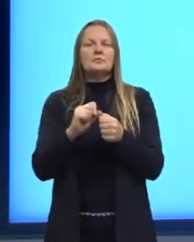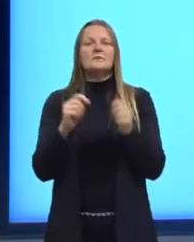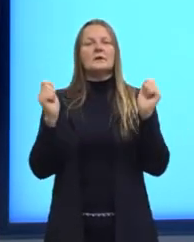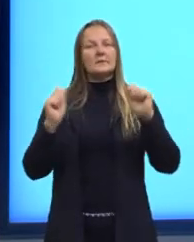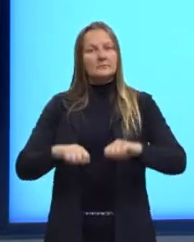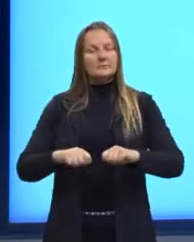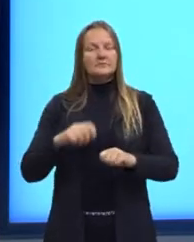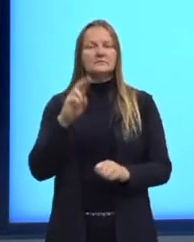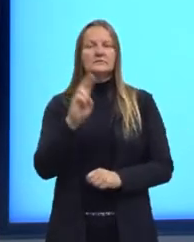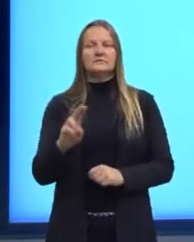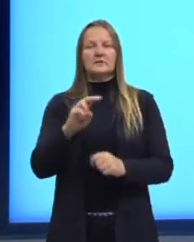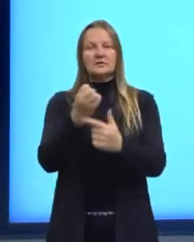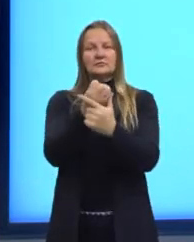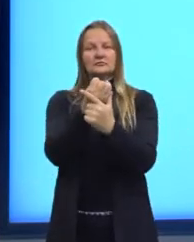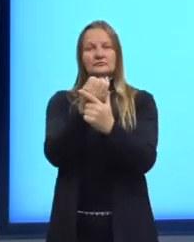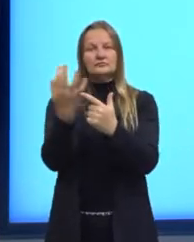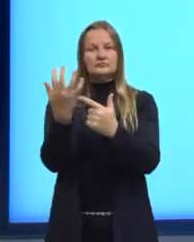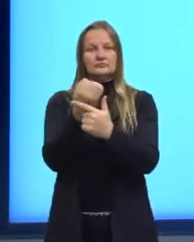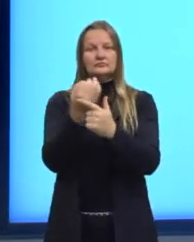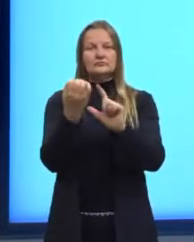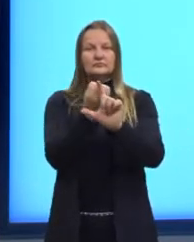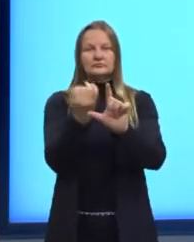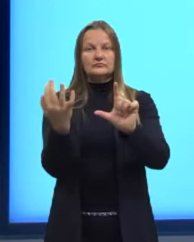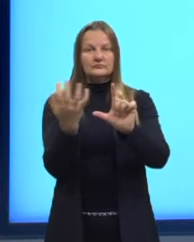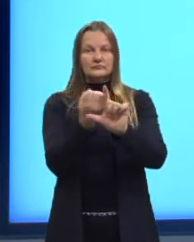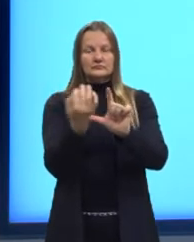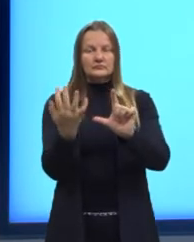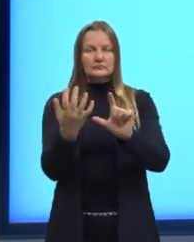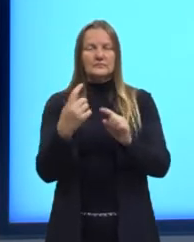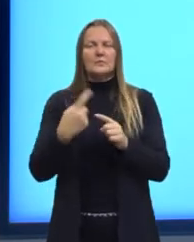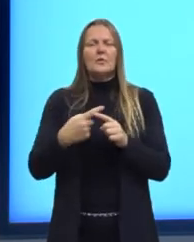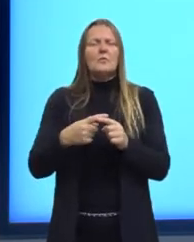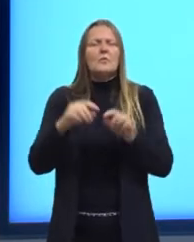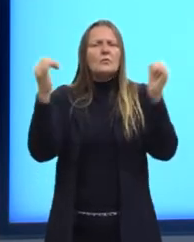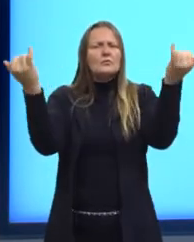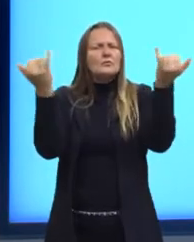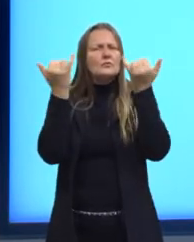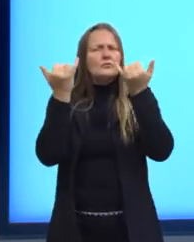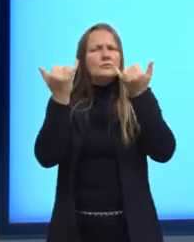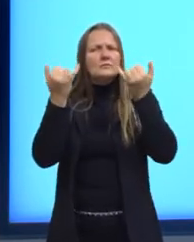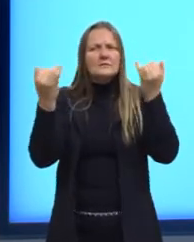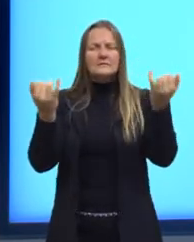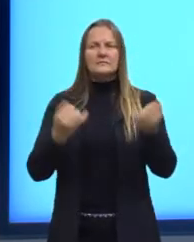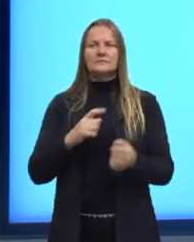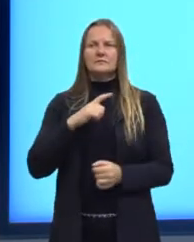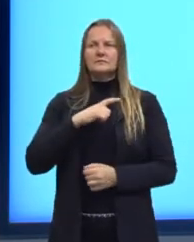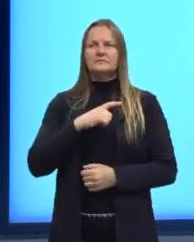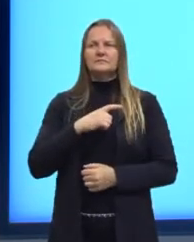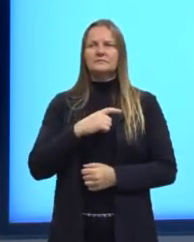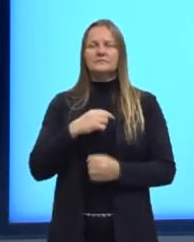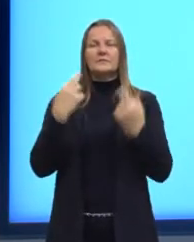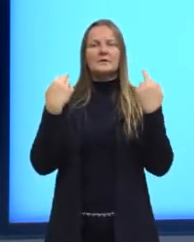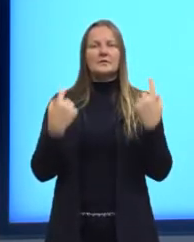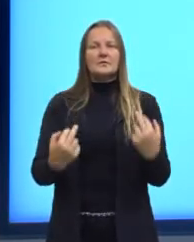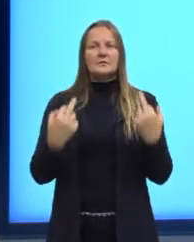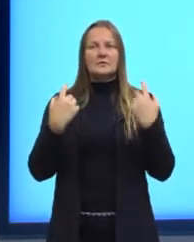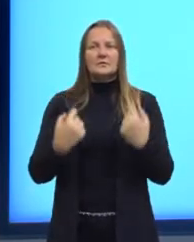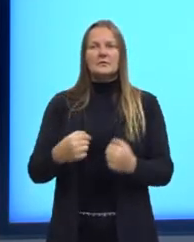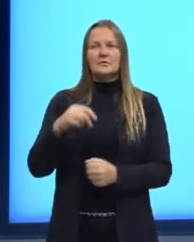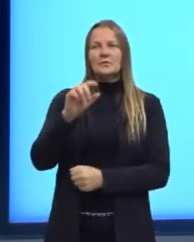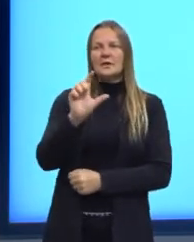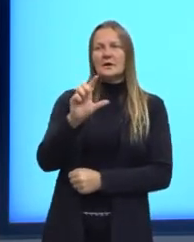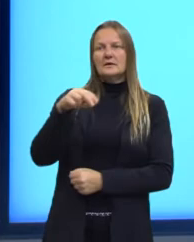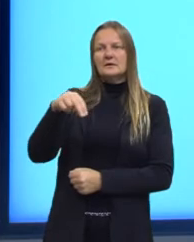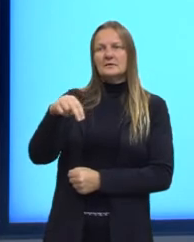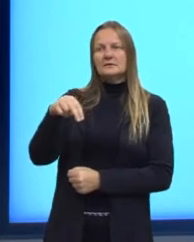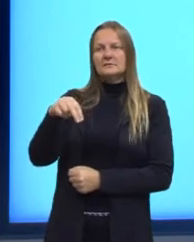utilizar o logaritmo o enunciado da questão nos trouxe o logaritmo natural o LN